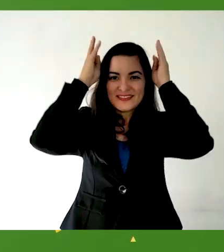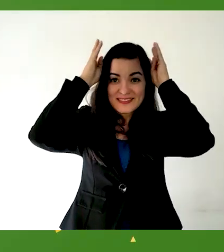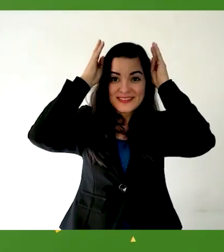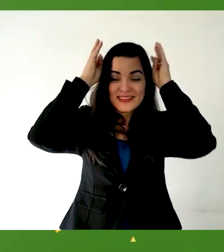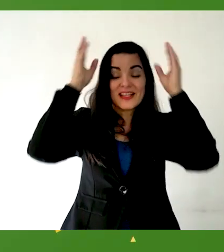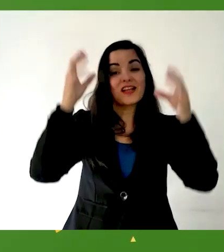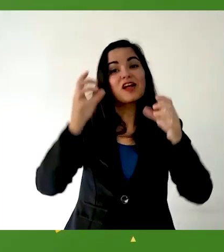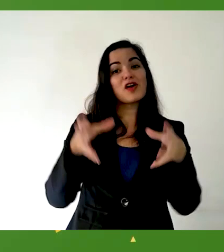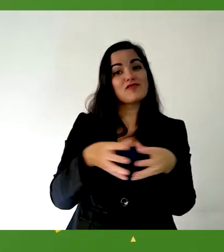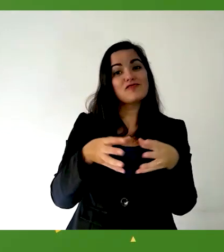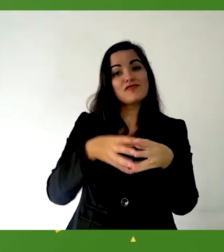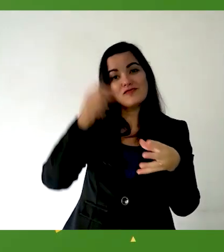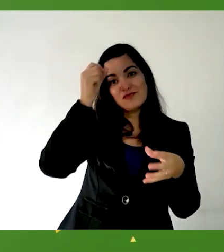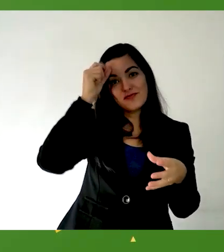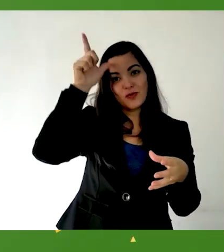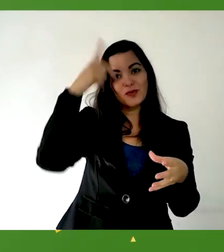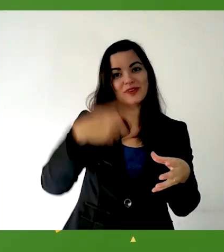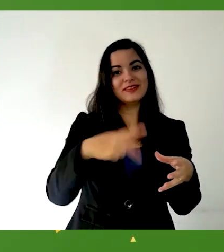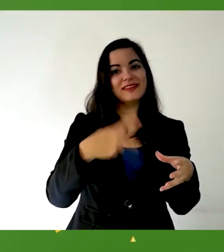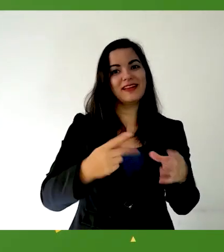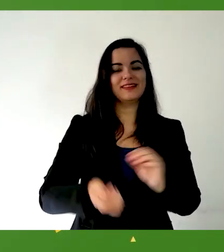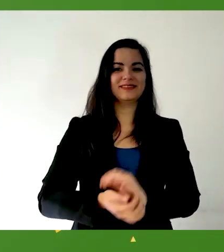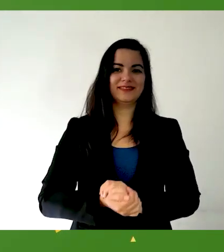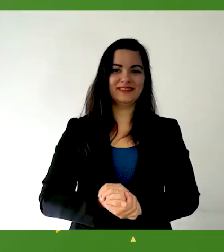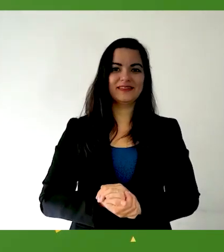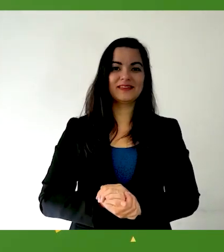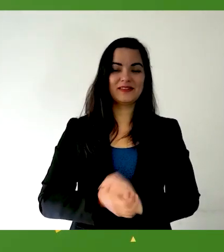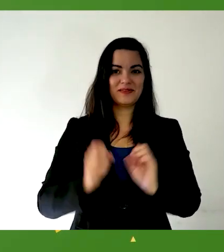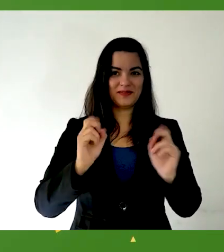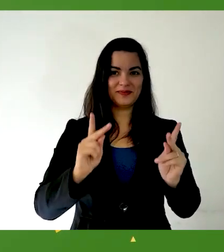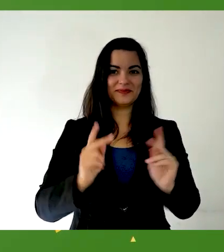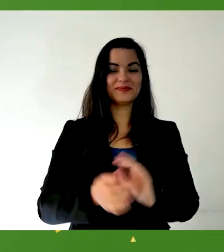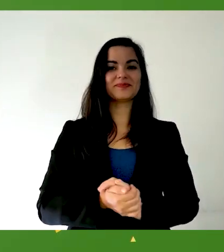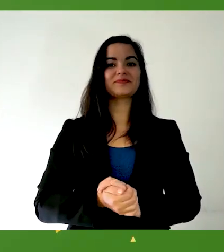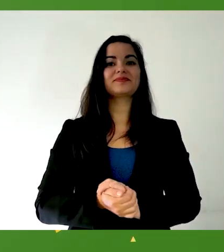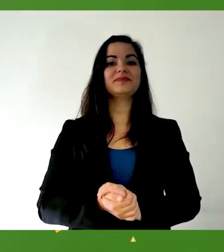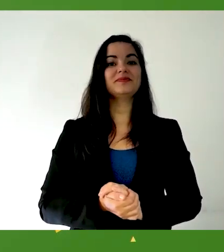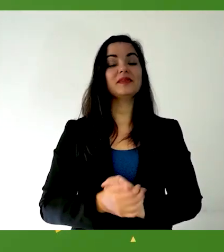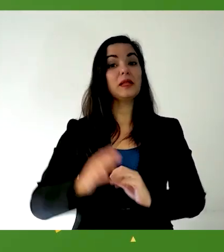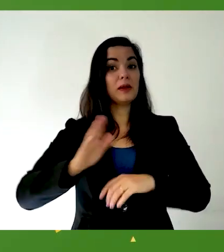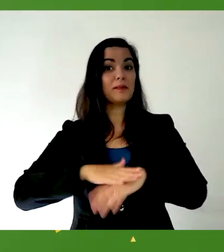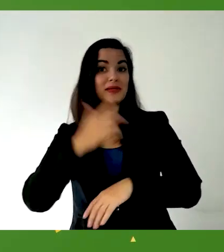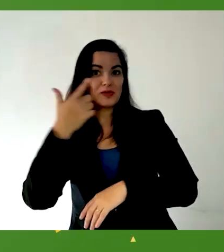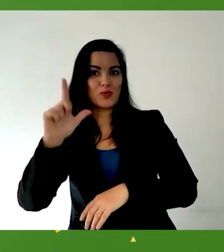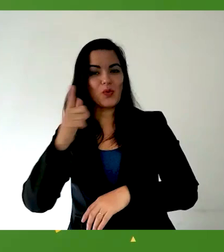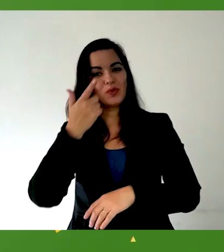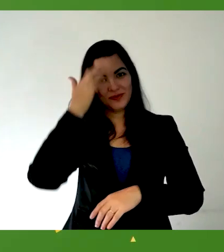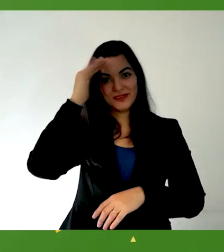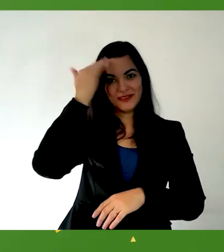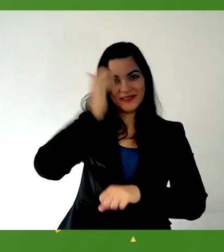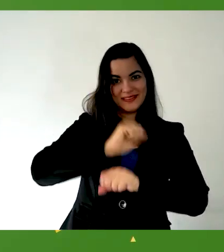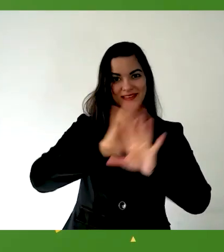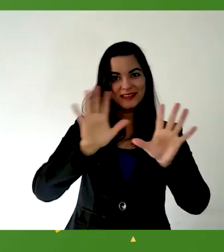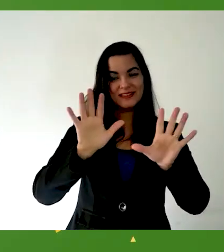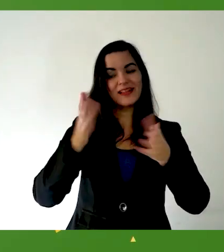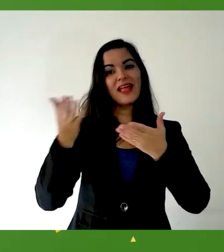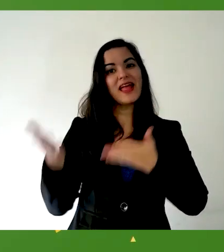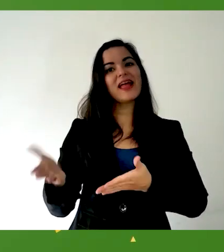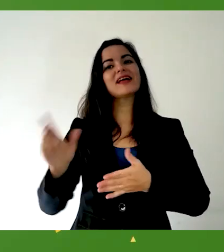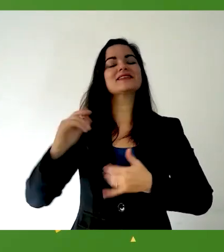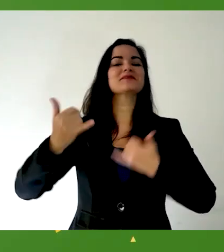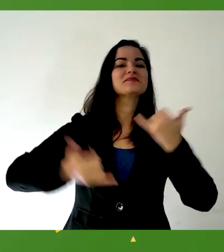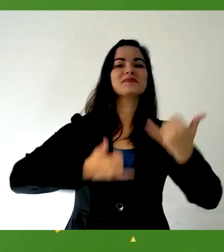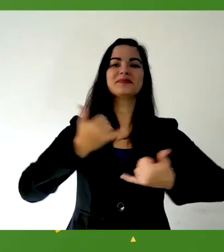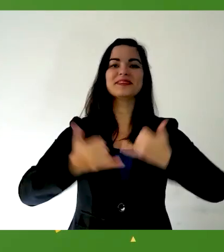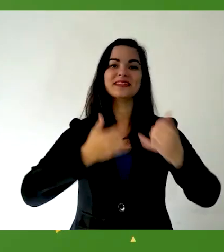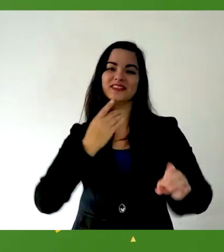faz parte da cultura dos indígenas, tá bom? Vamos ver mais uma, entendeu? Então esse será o nosso